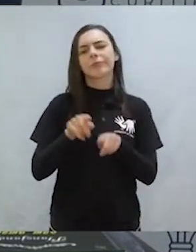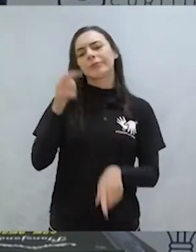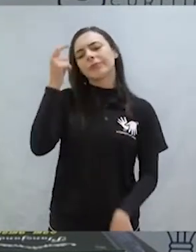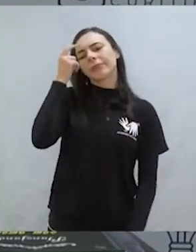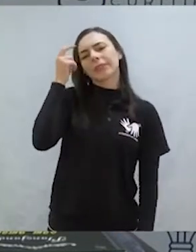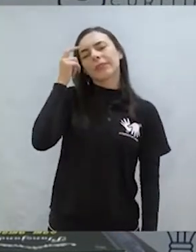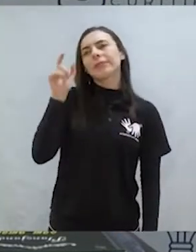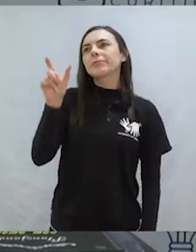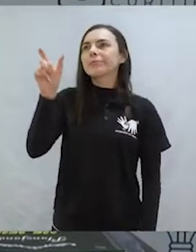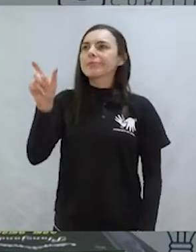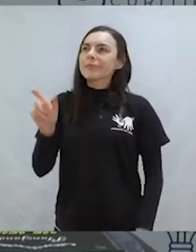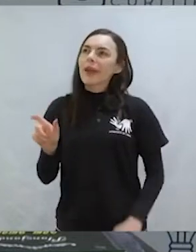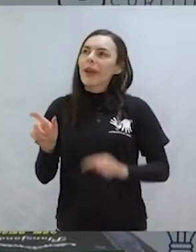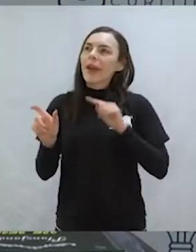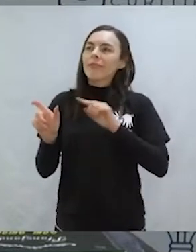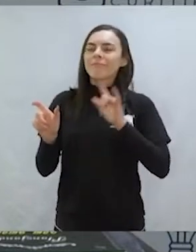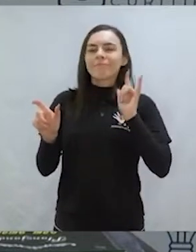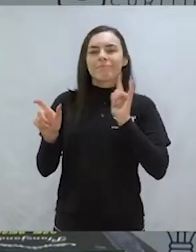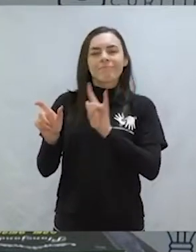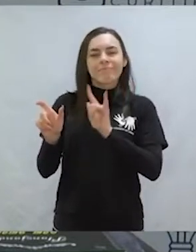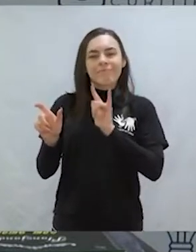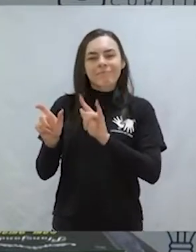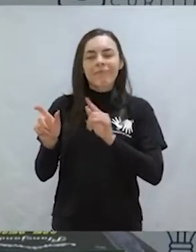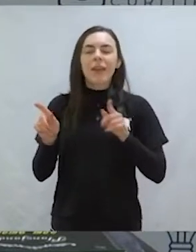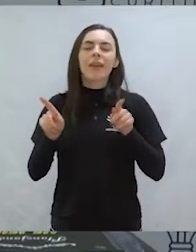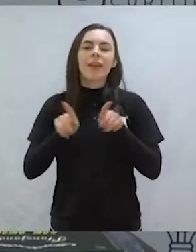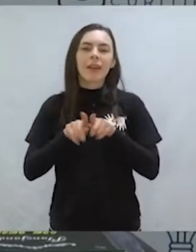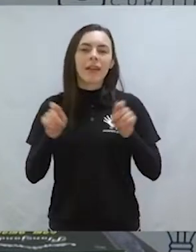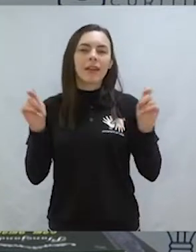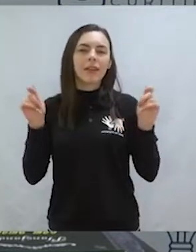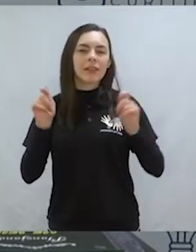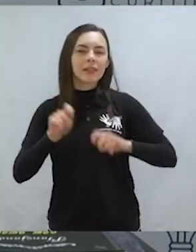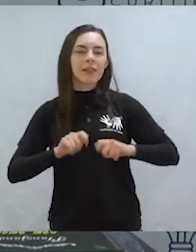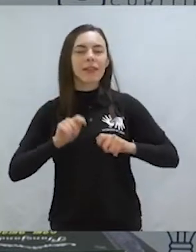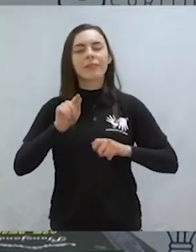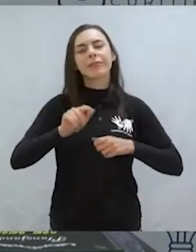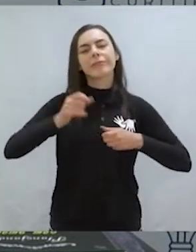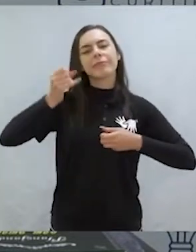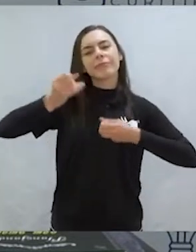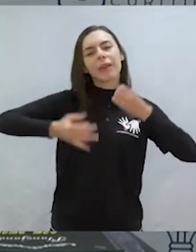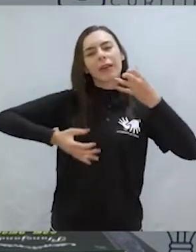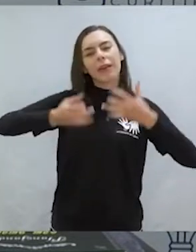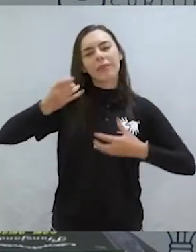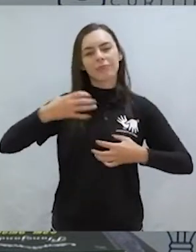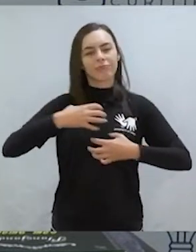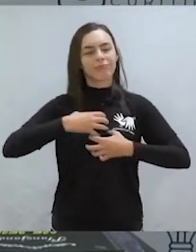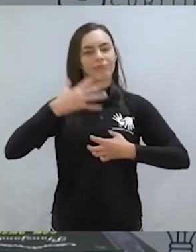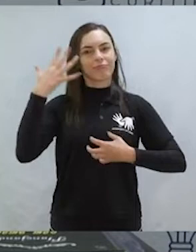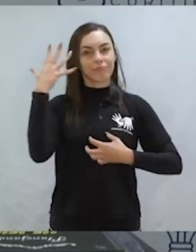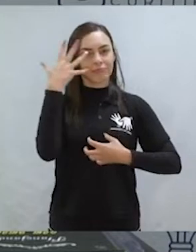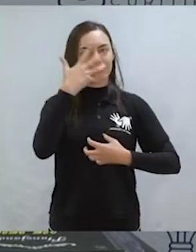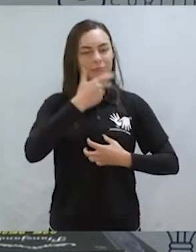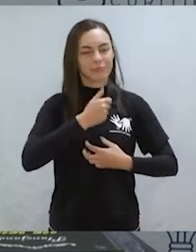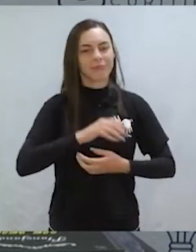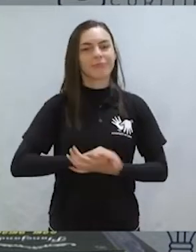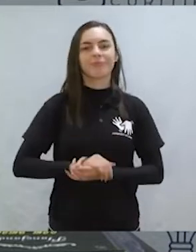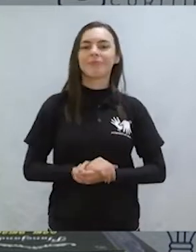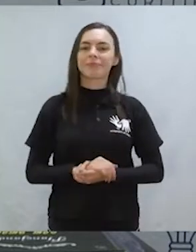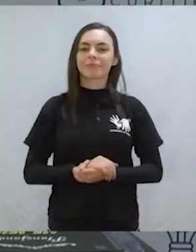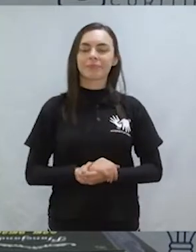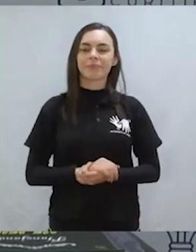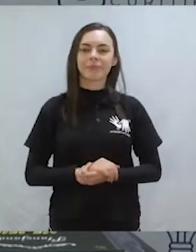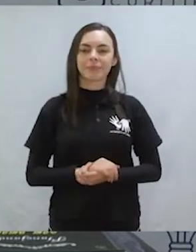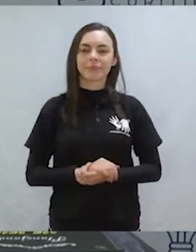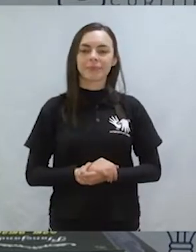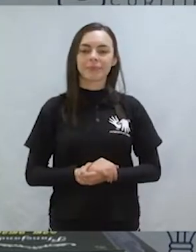emoção, pensando numa pessoa que você gosta muito, você vai falar de forma bem bonita.